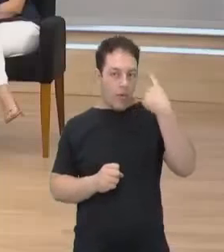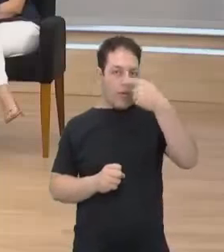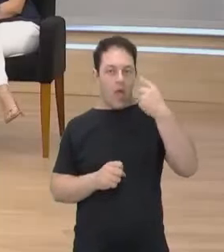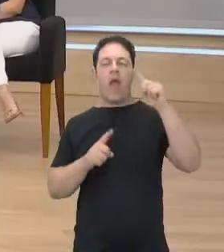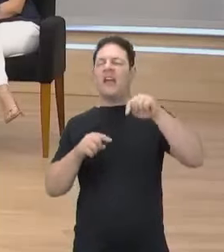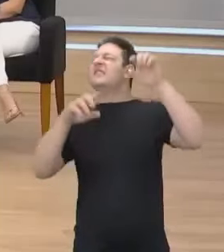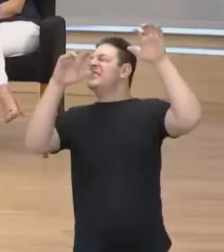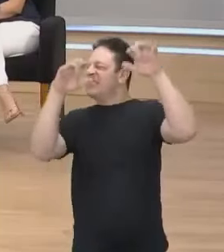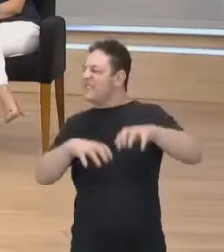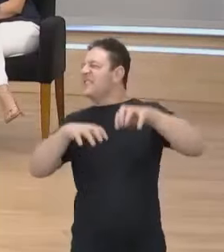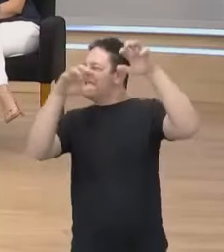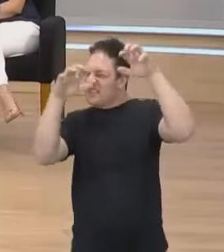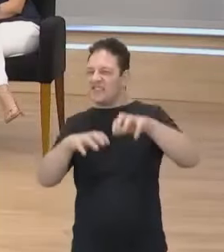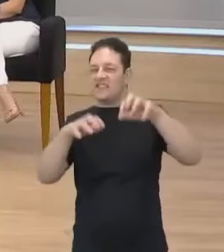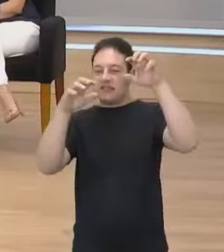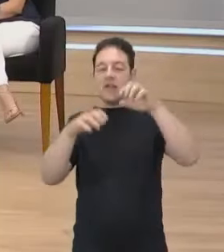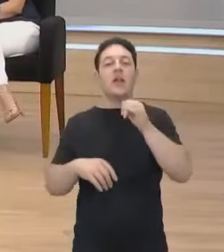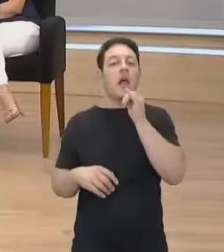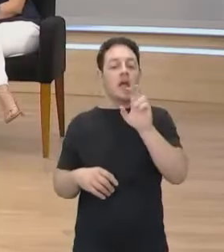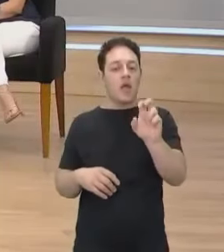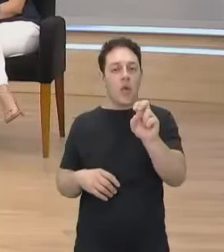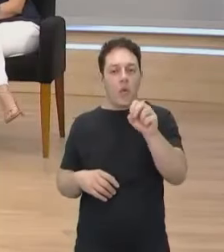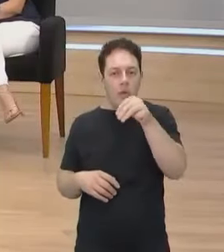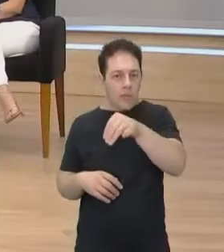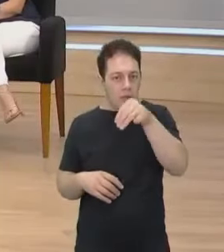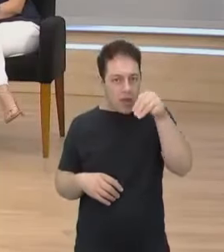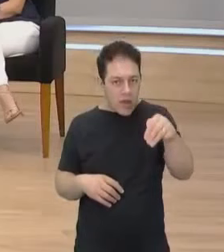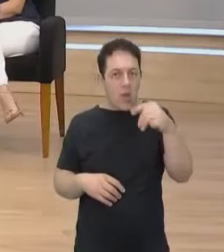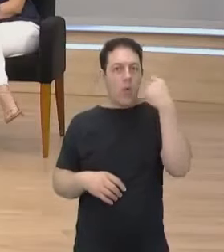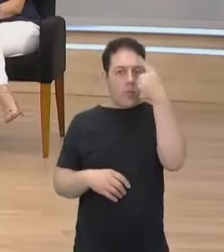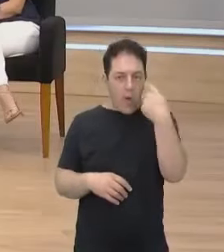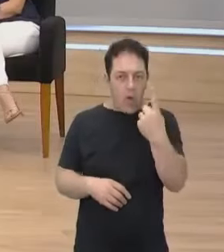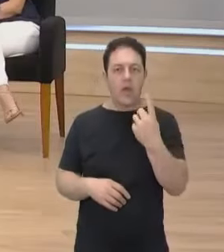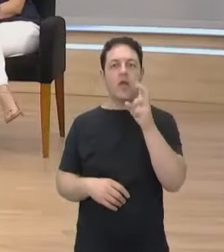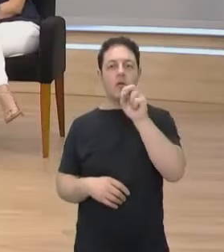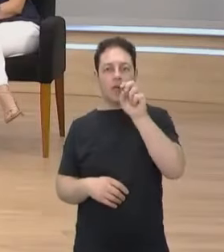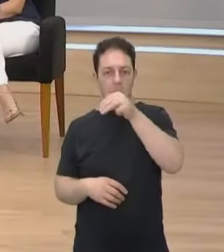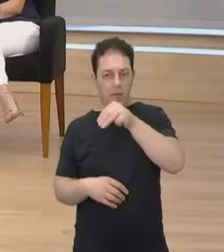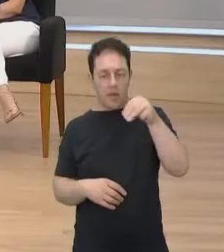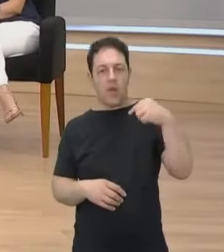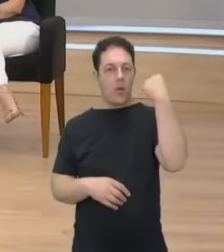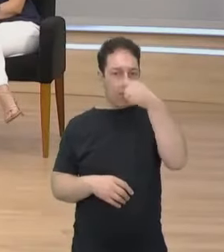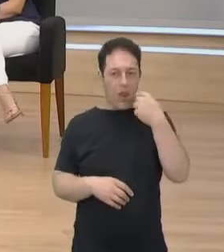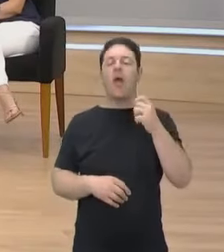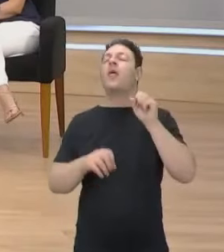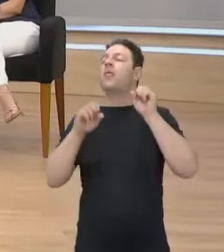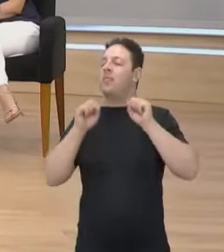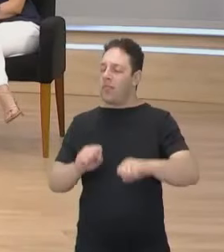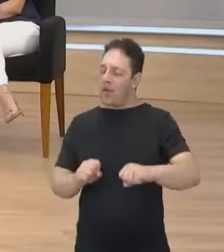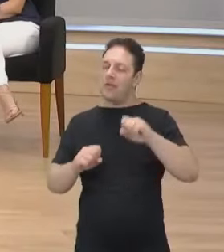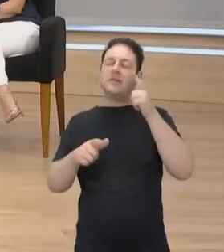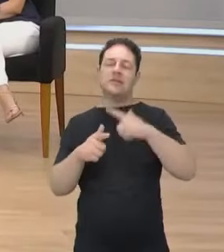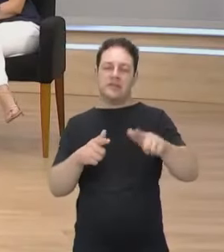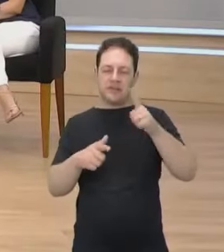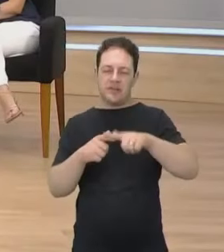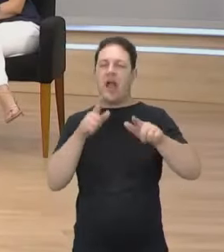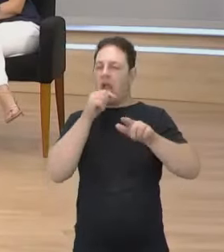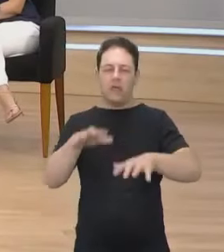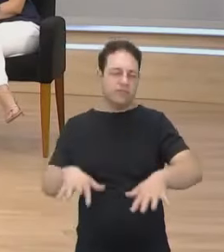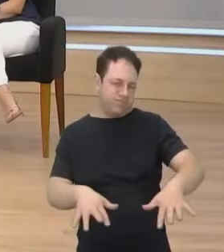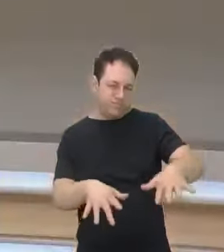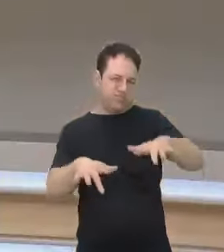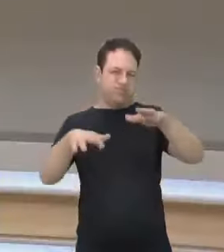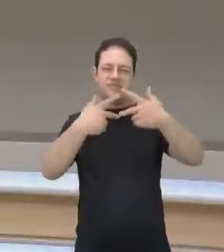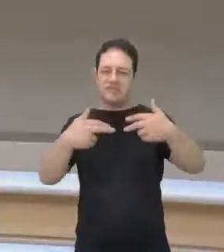tempestade. Tá? Com 50 milímetros por hora já é suficiente para nós termos transtornos em áreas